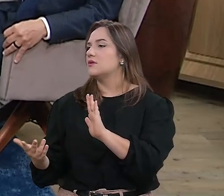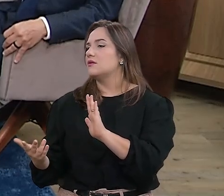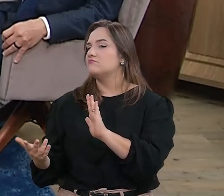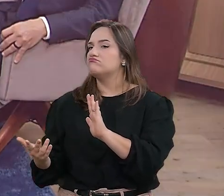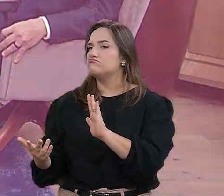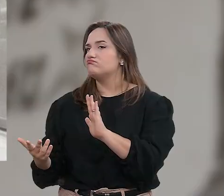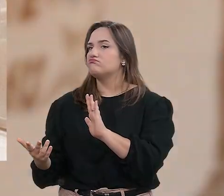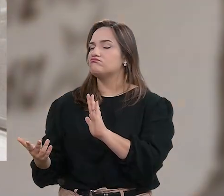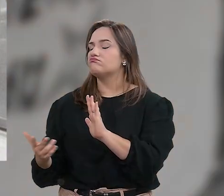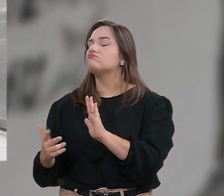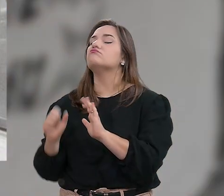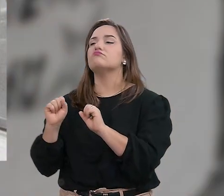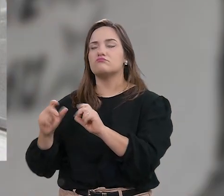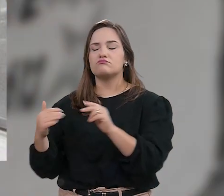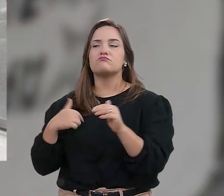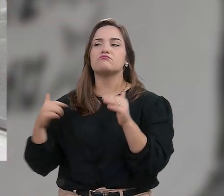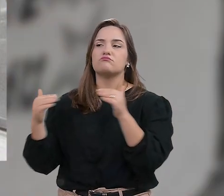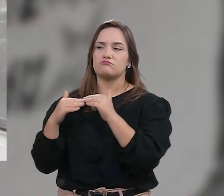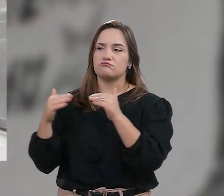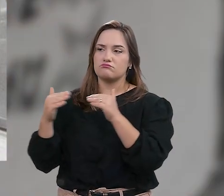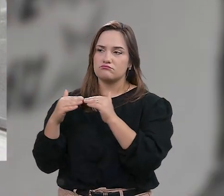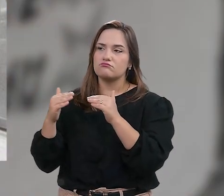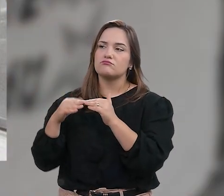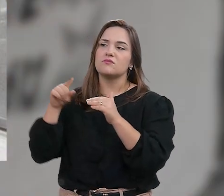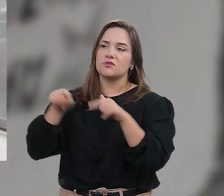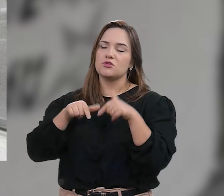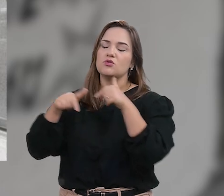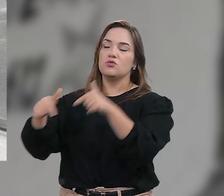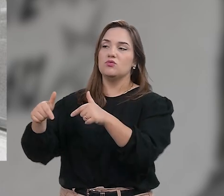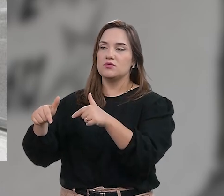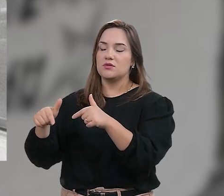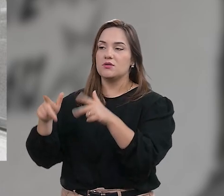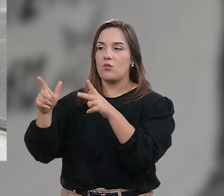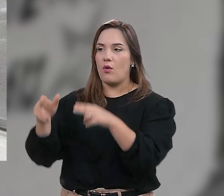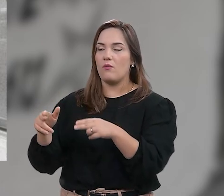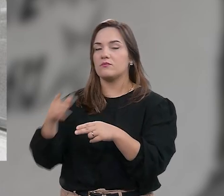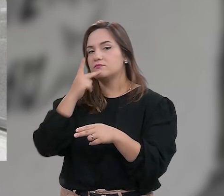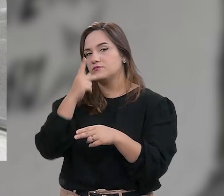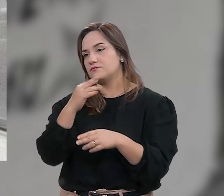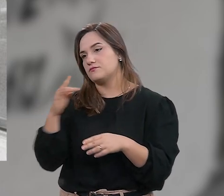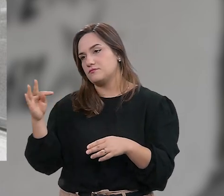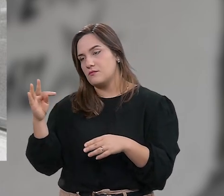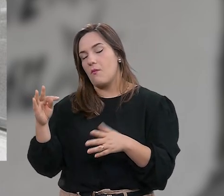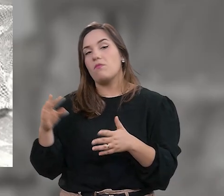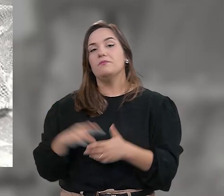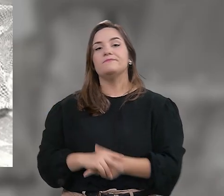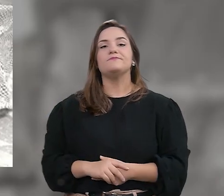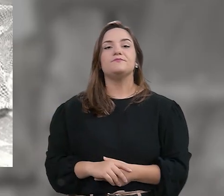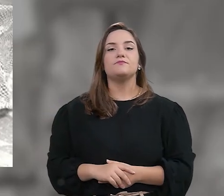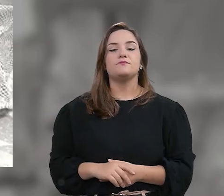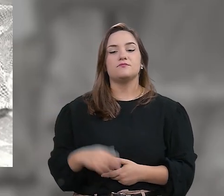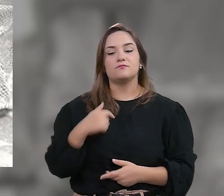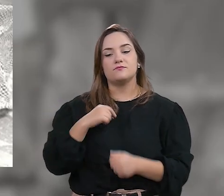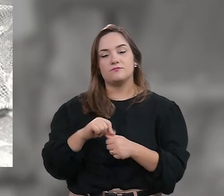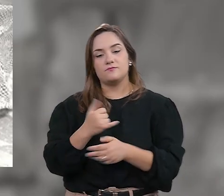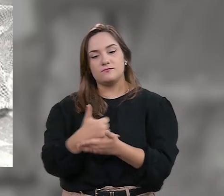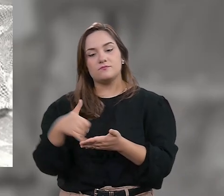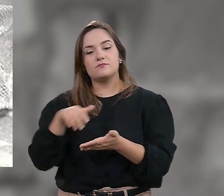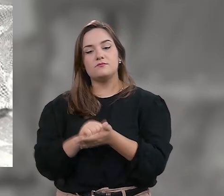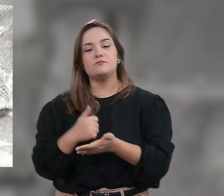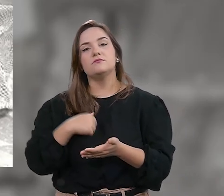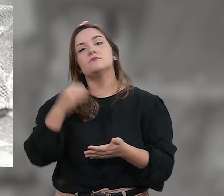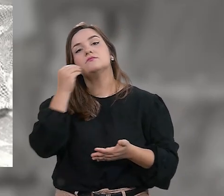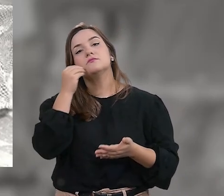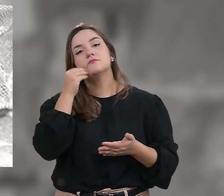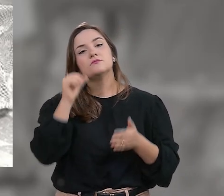né? Eu falei, esse partido tem a ver com a luta que eu já faço, né? E aí eu me filiei ao partido,